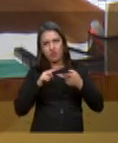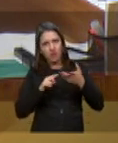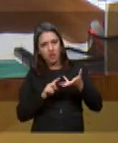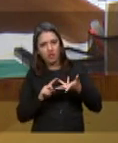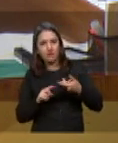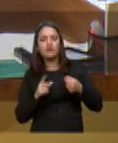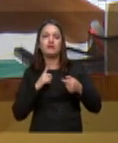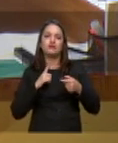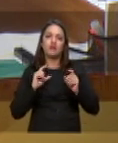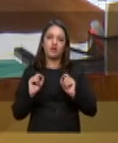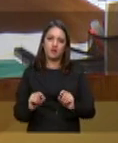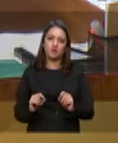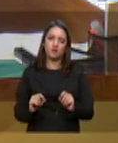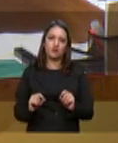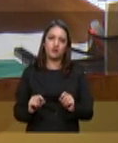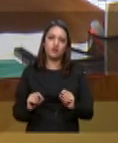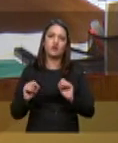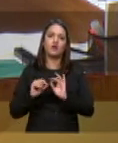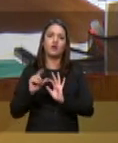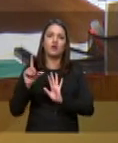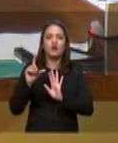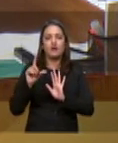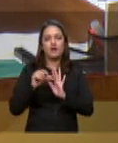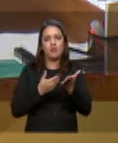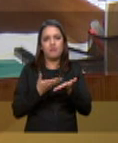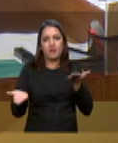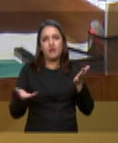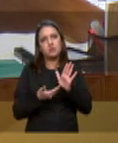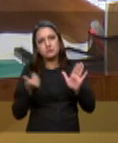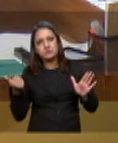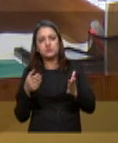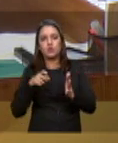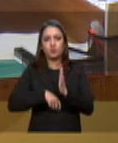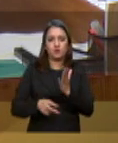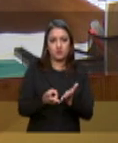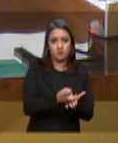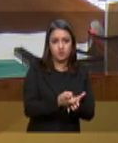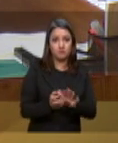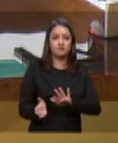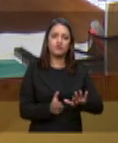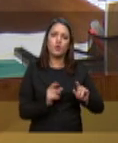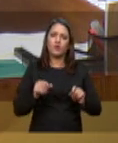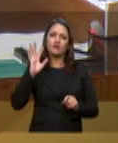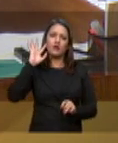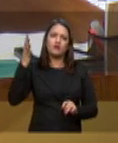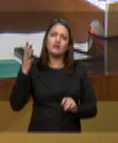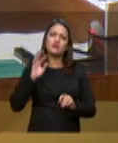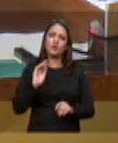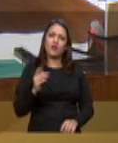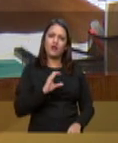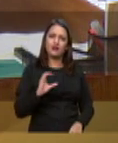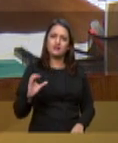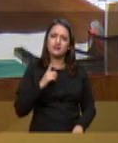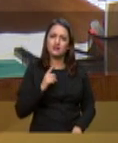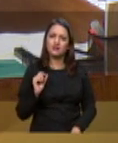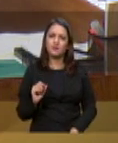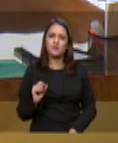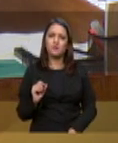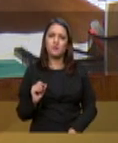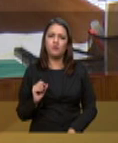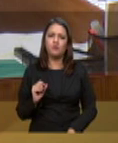resulte a supressão ou redução do tributo devido. O entendimento consubstanciado no citado habeas corpus imputa, portanto,